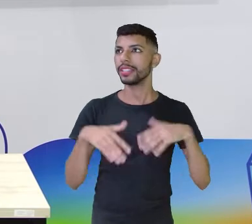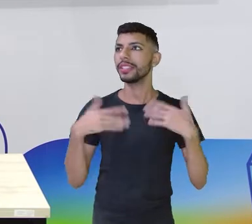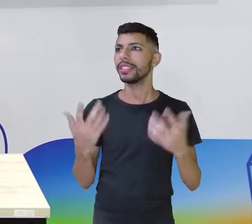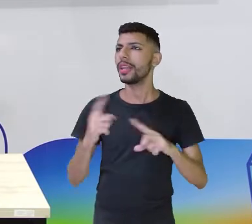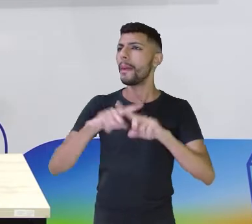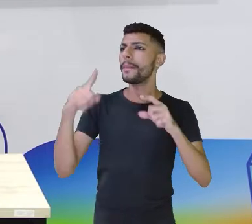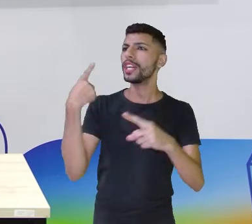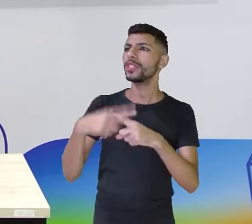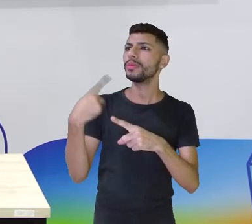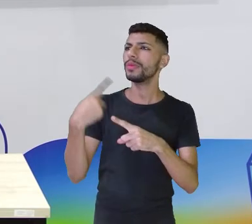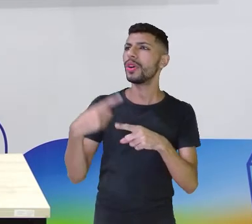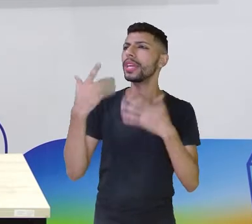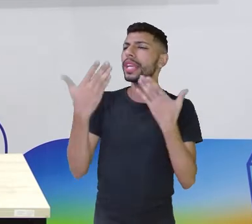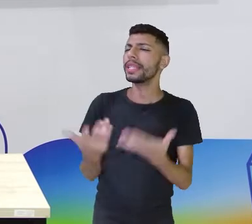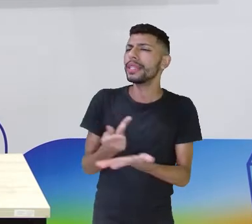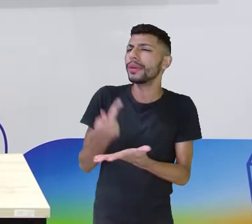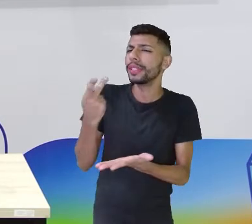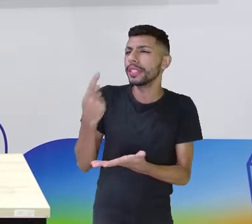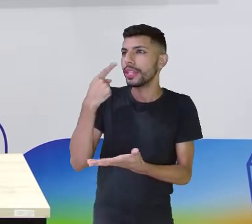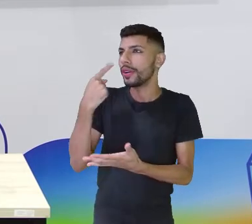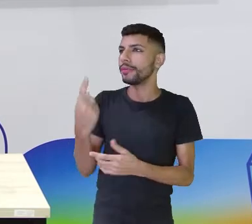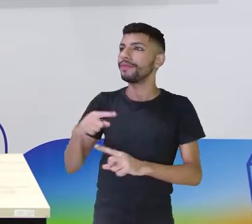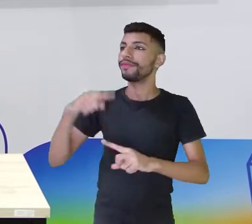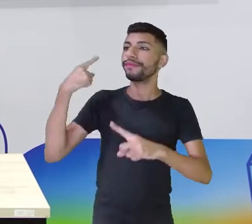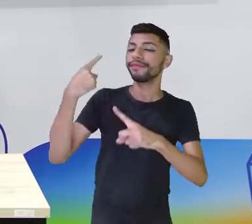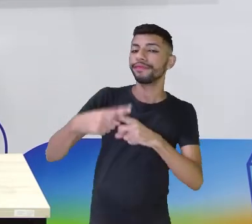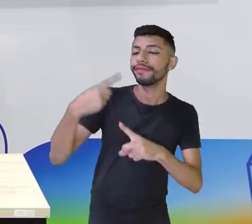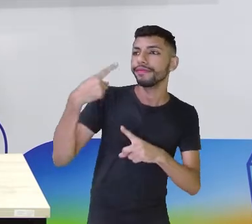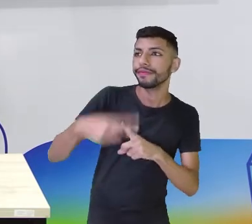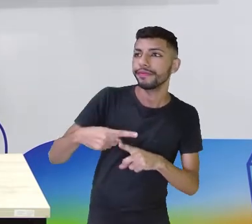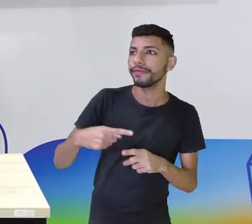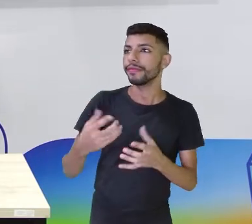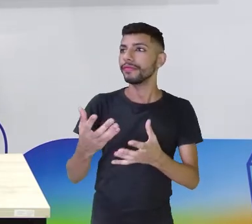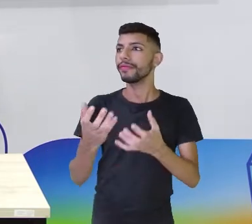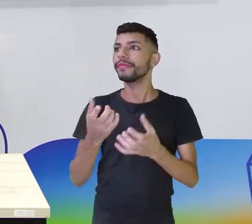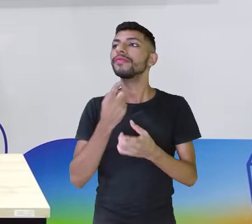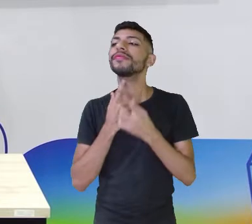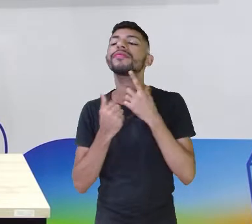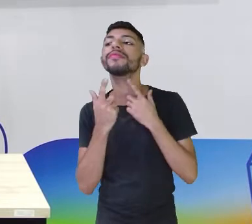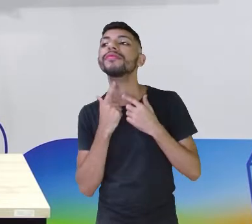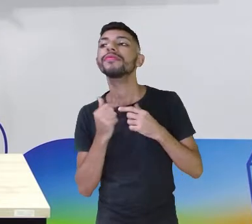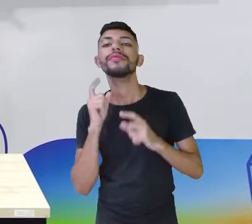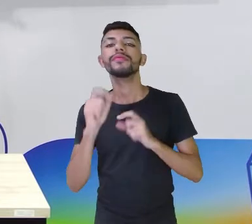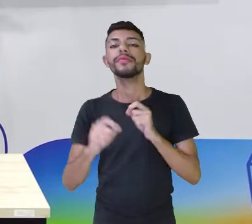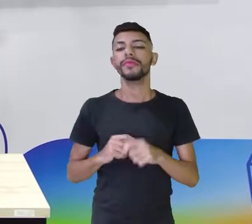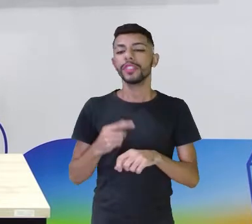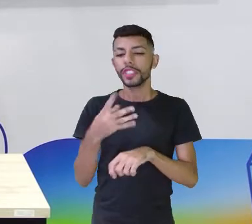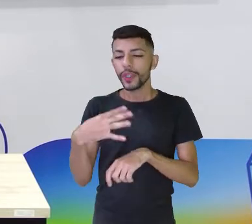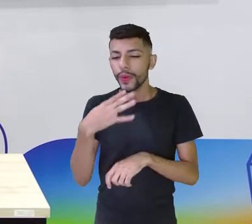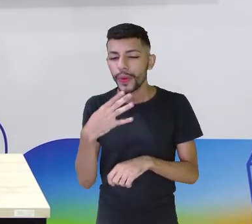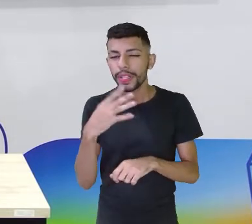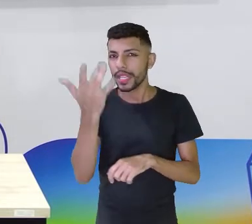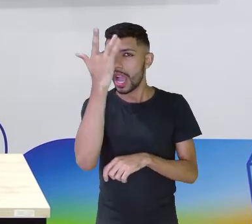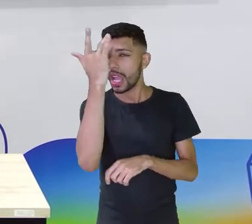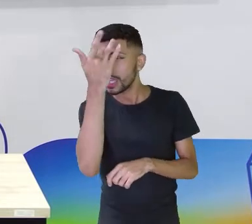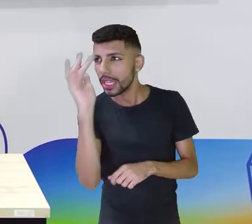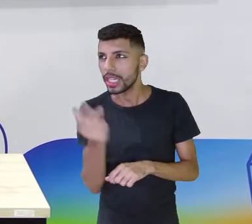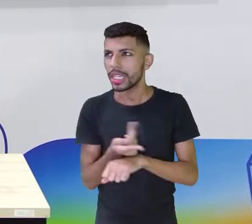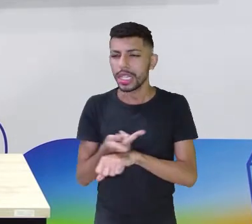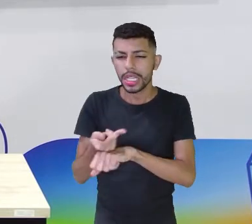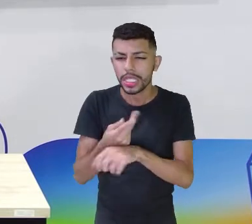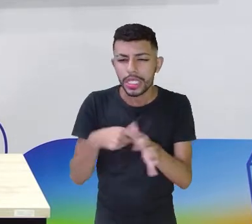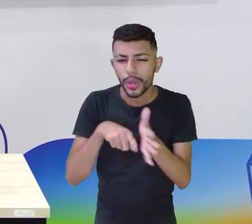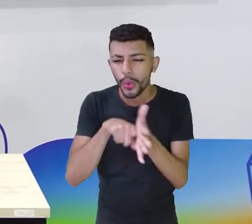eu voltar aqui. Por quê? Eles queriam achar a Índia, explorar a Índia, fazendo todo